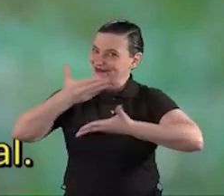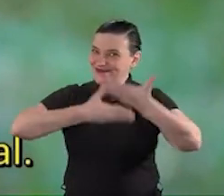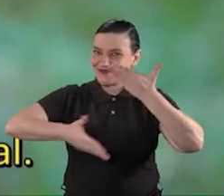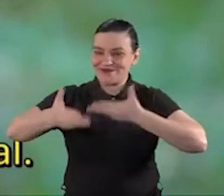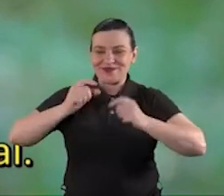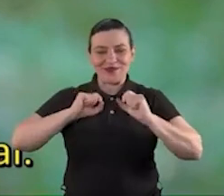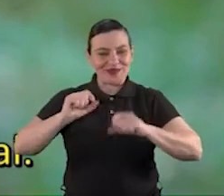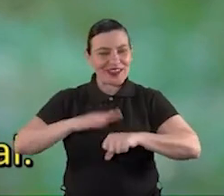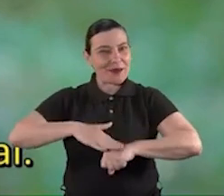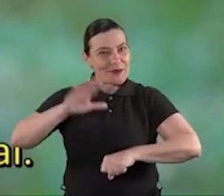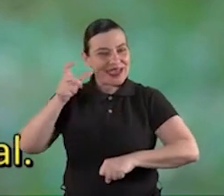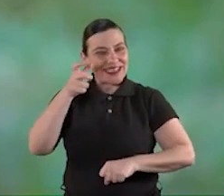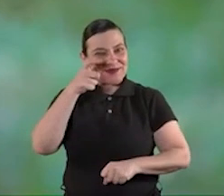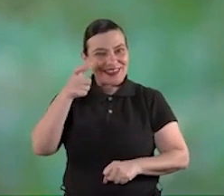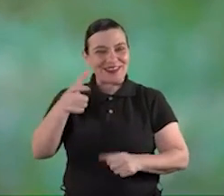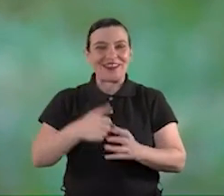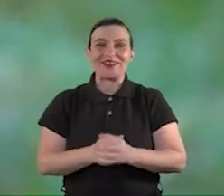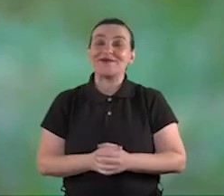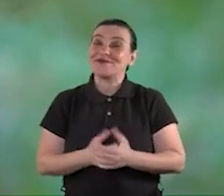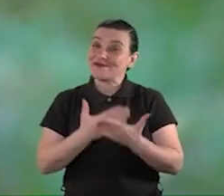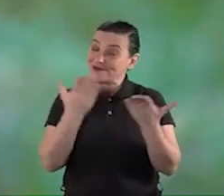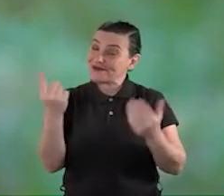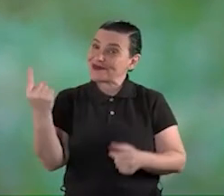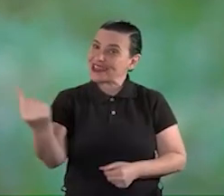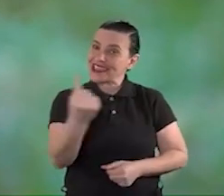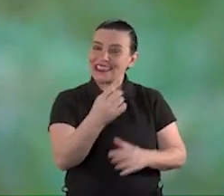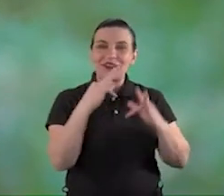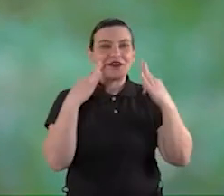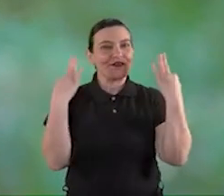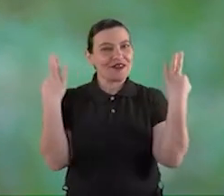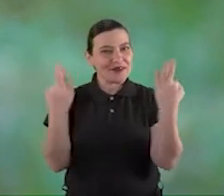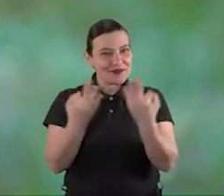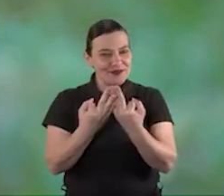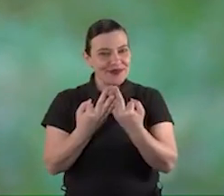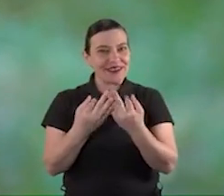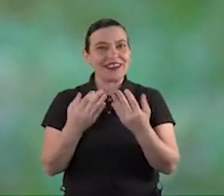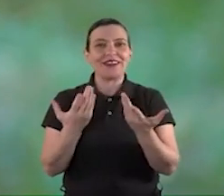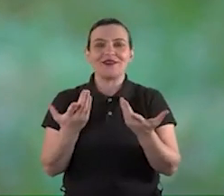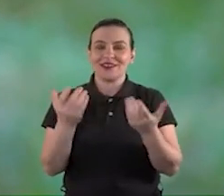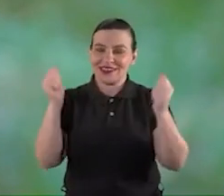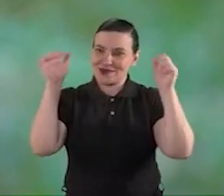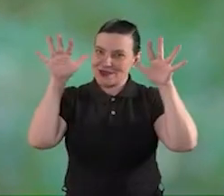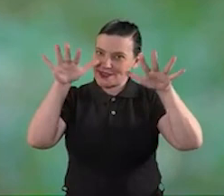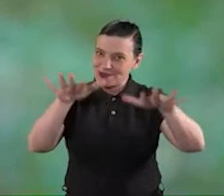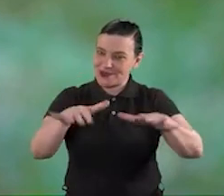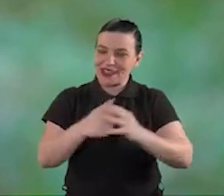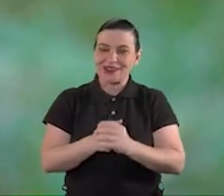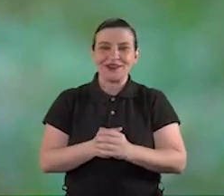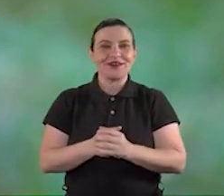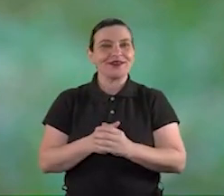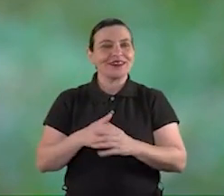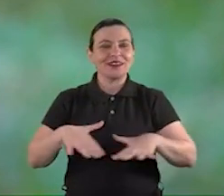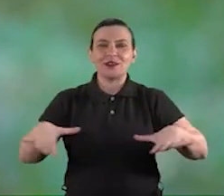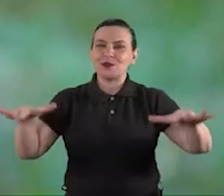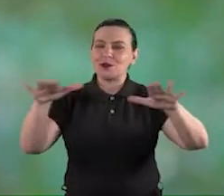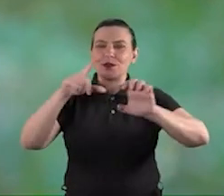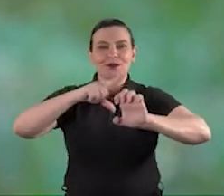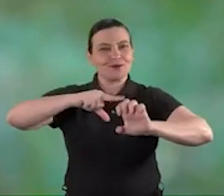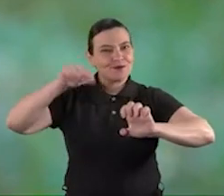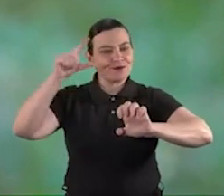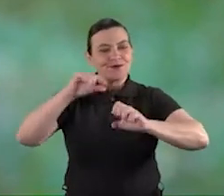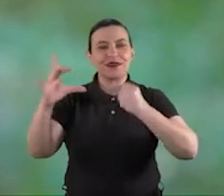de uma forma mais pessoal que cada um de vocês e sua família Associados sejam abençoados em todos os seus Empreendimentos